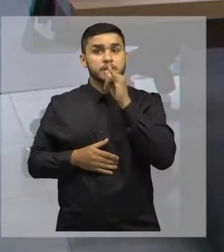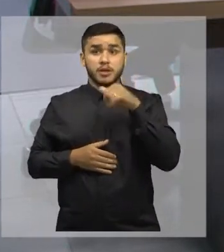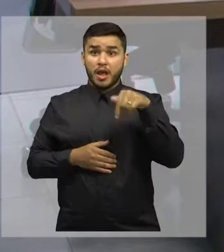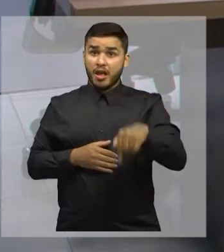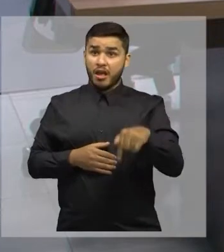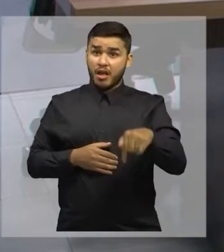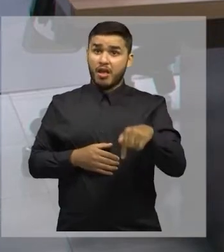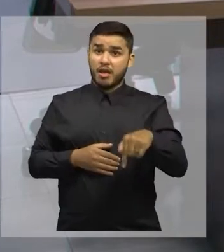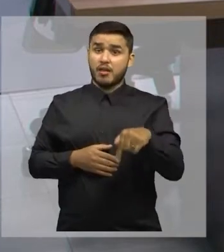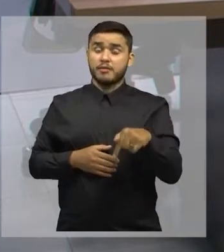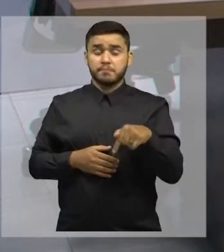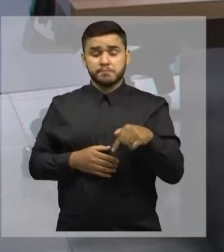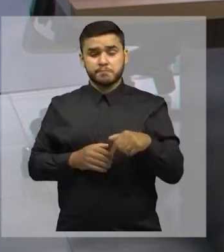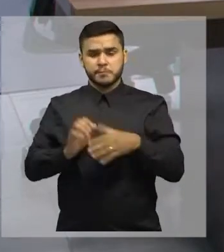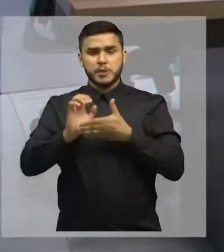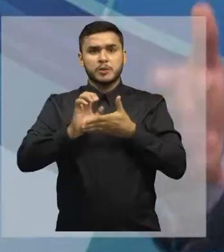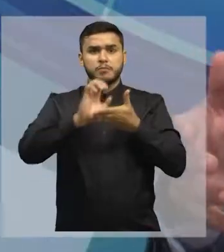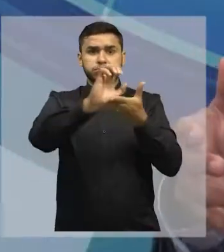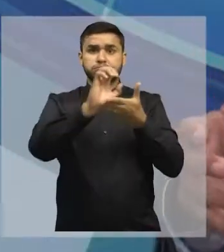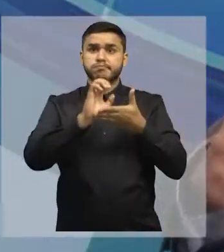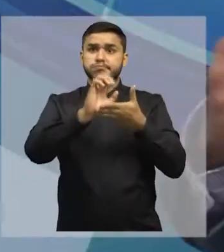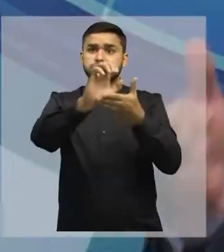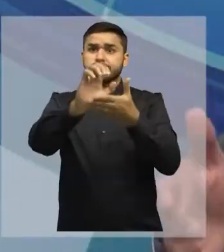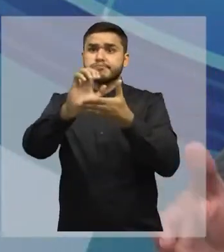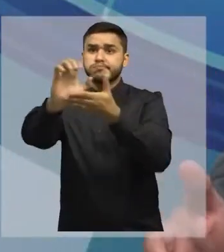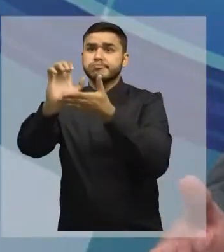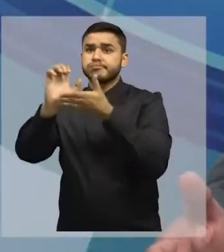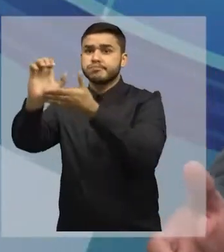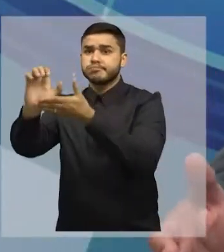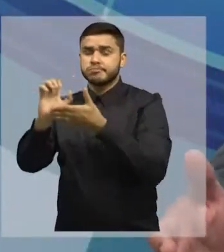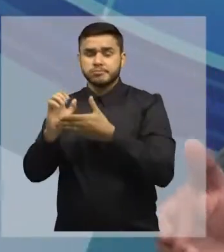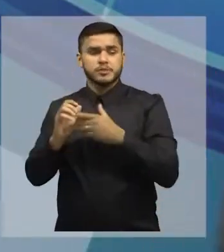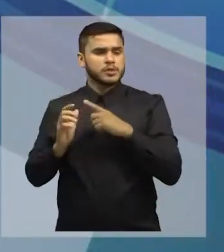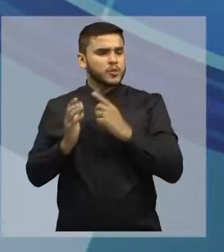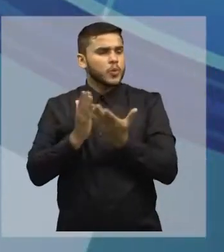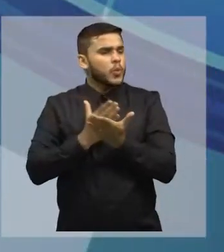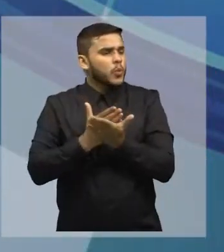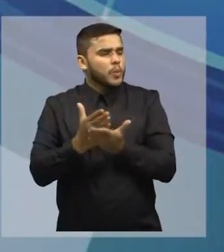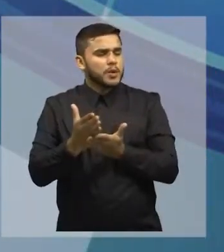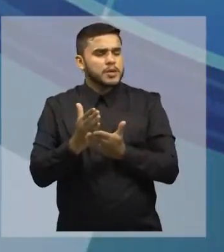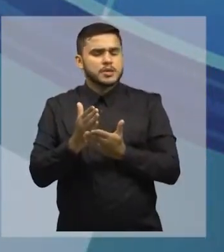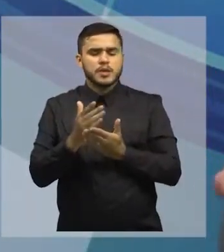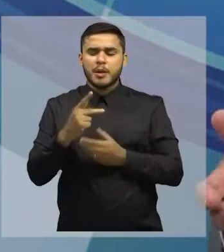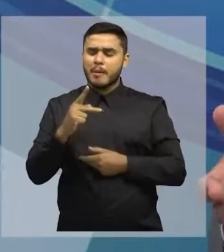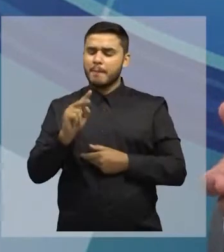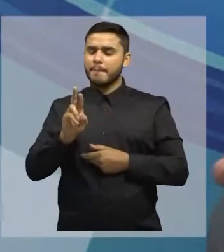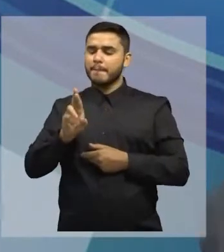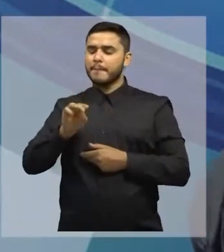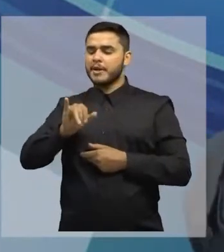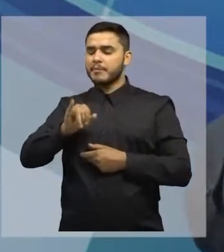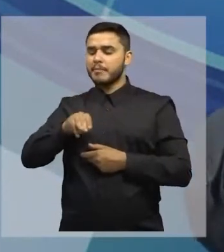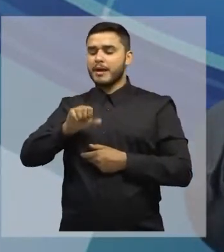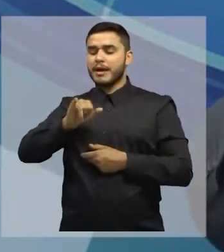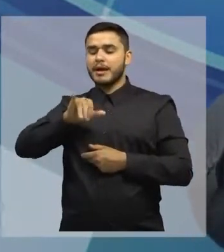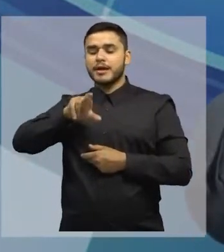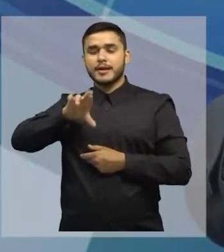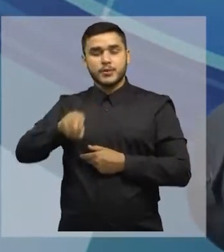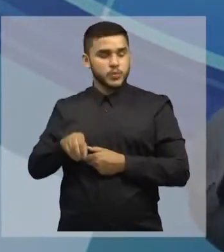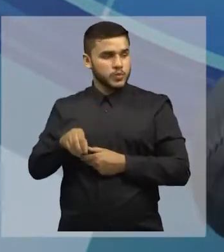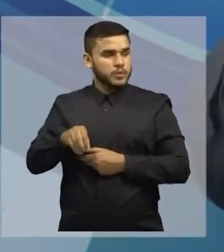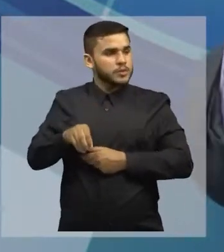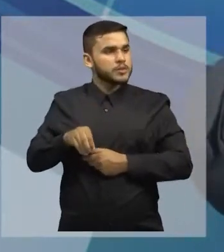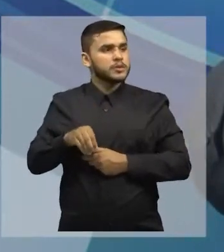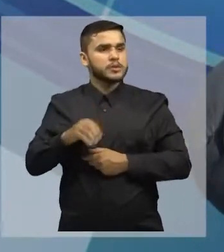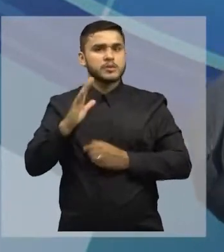de exportação, os bens primários, eles sempre tiveram relevância. Mas já nos últimos 50 anos, a